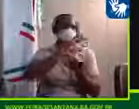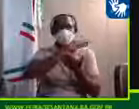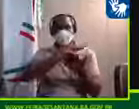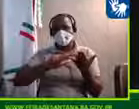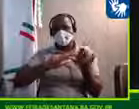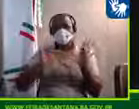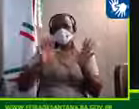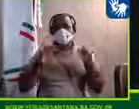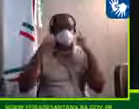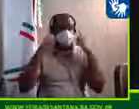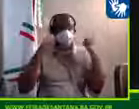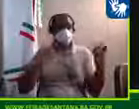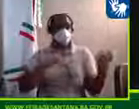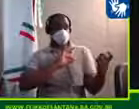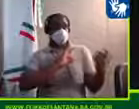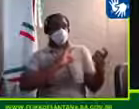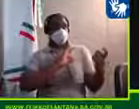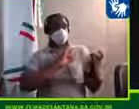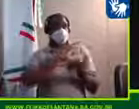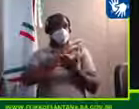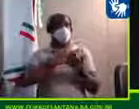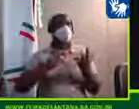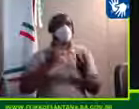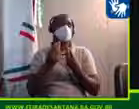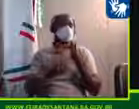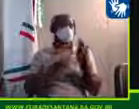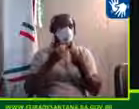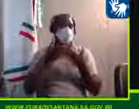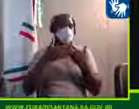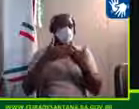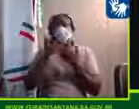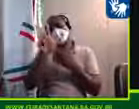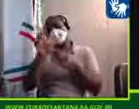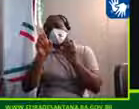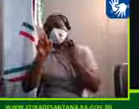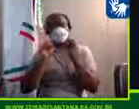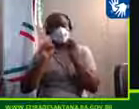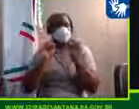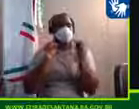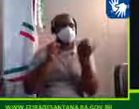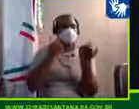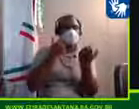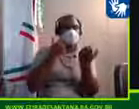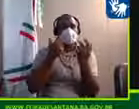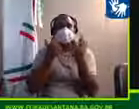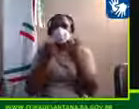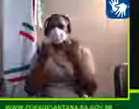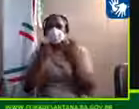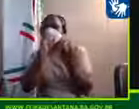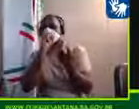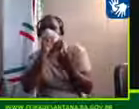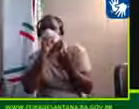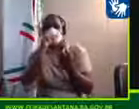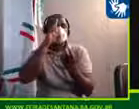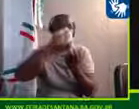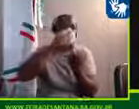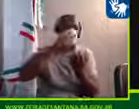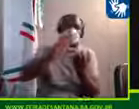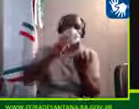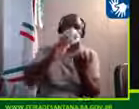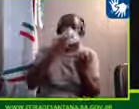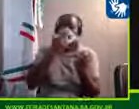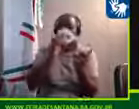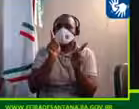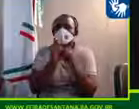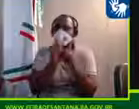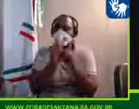teve o toque de recolher e se existe alguma outra possibilidade, de, no fim de semana, num período mais